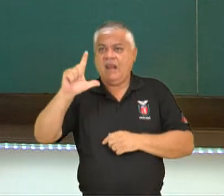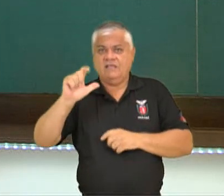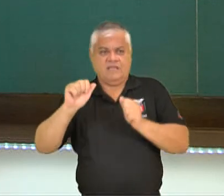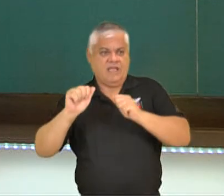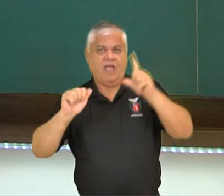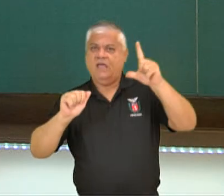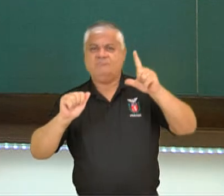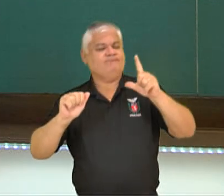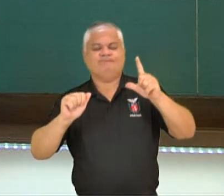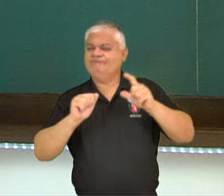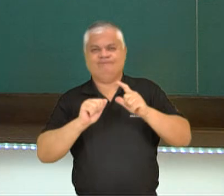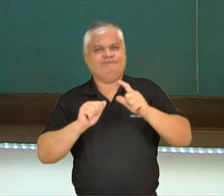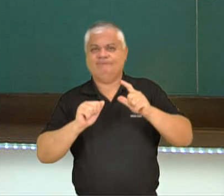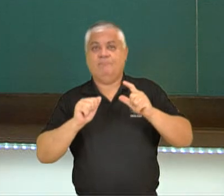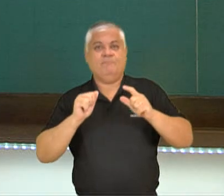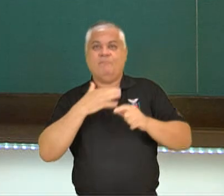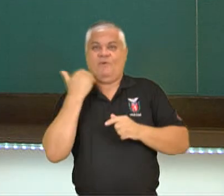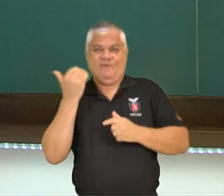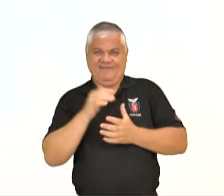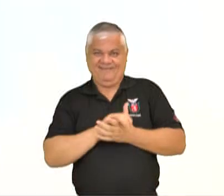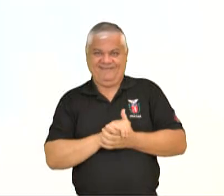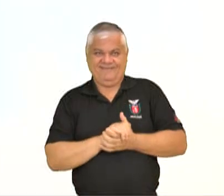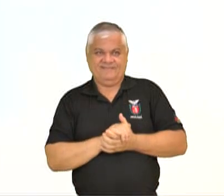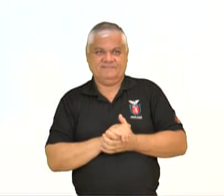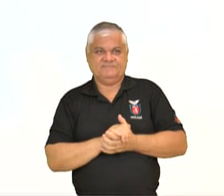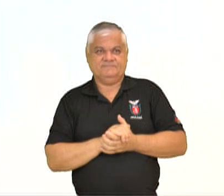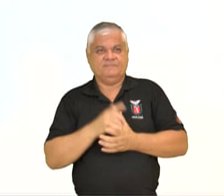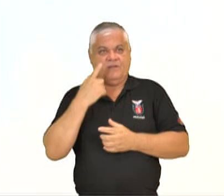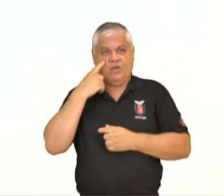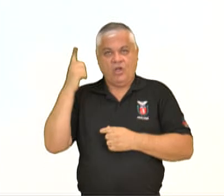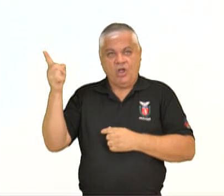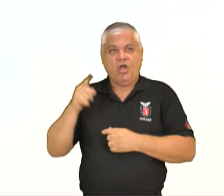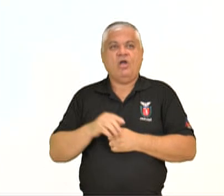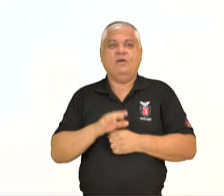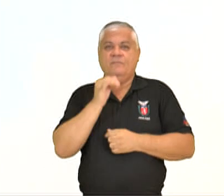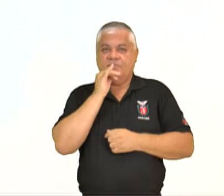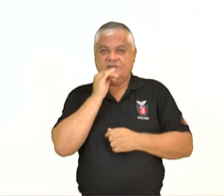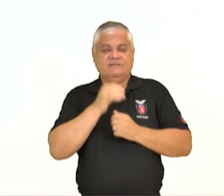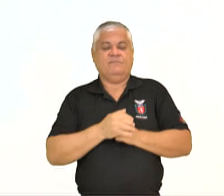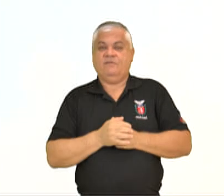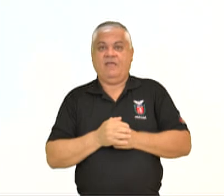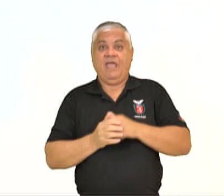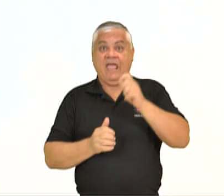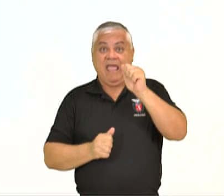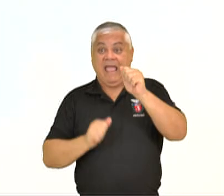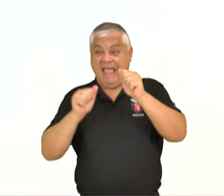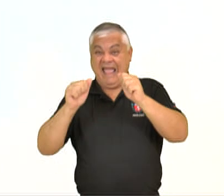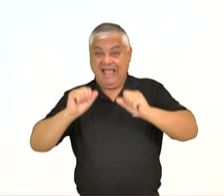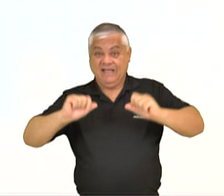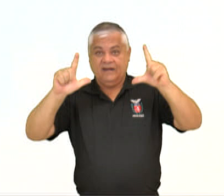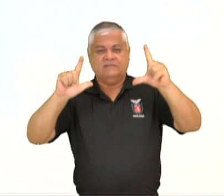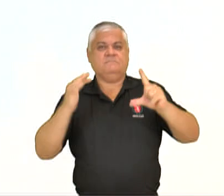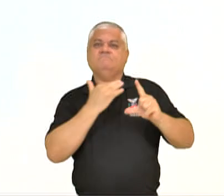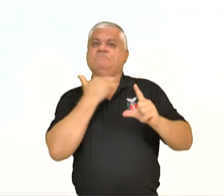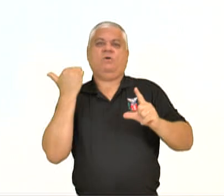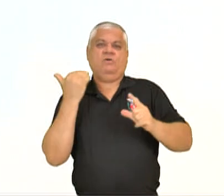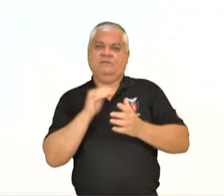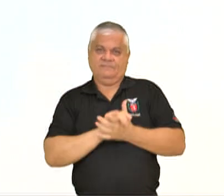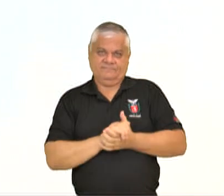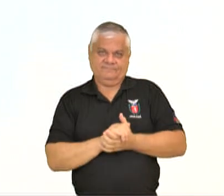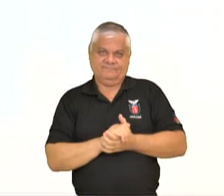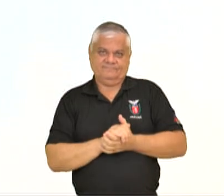porque em dose dupla mata, tá bom? Então tá aqui mostrando, ó, dose dupla o indivíduo morre ainda quando é embriãozinho,